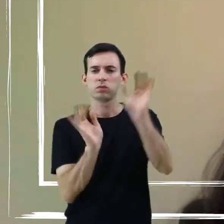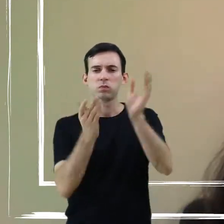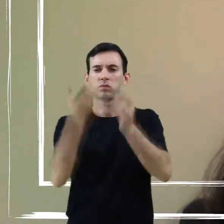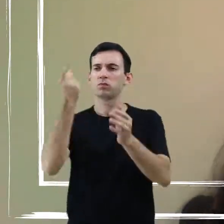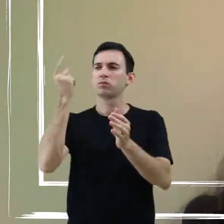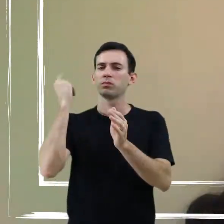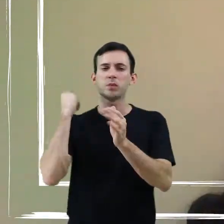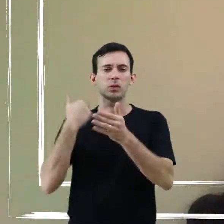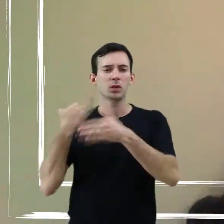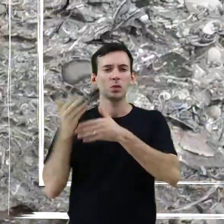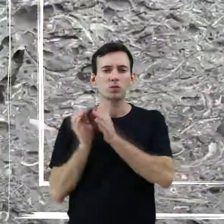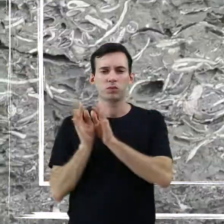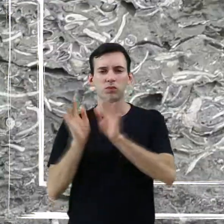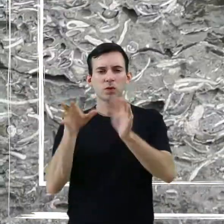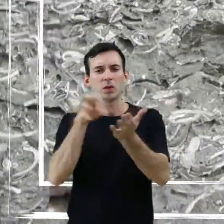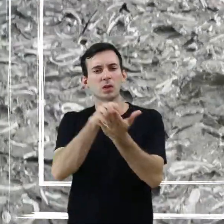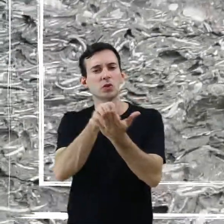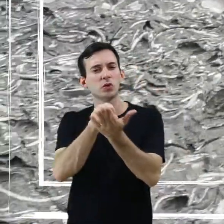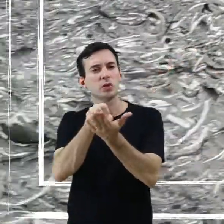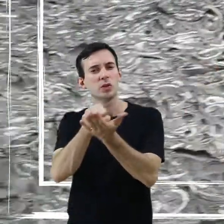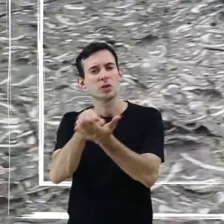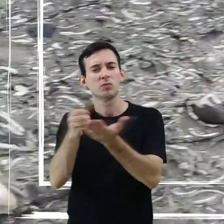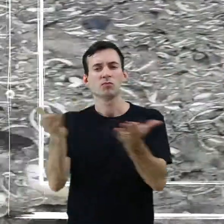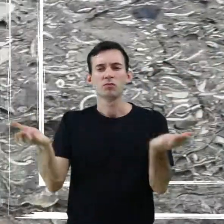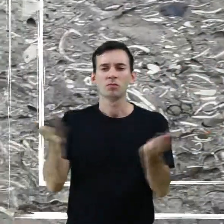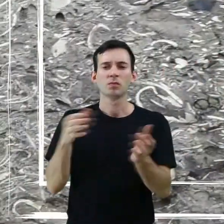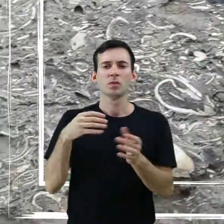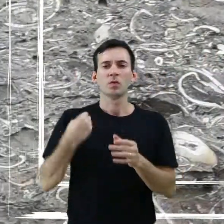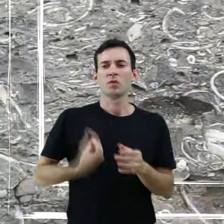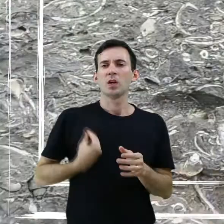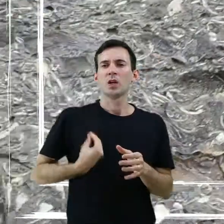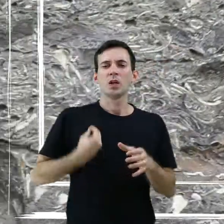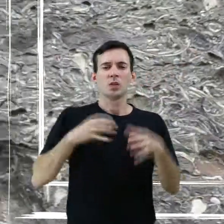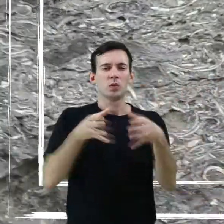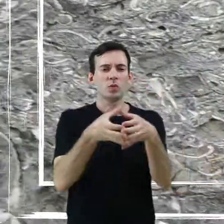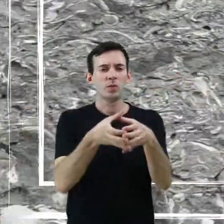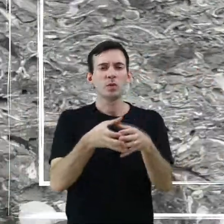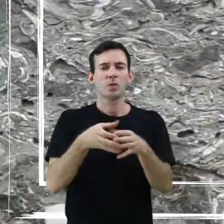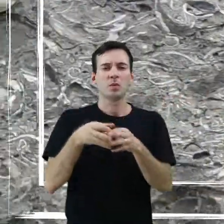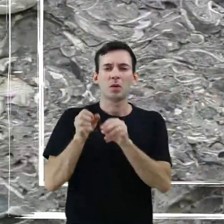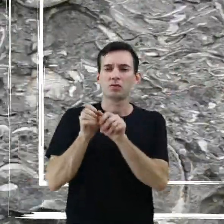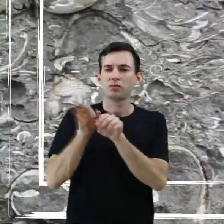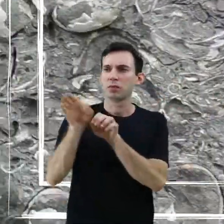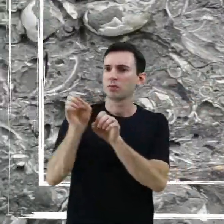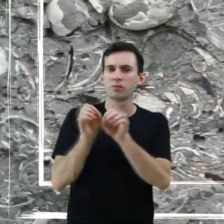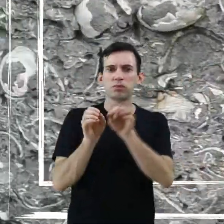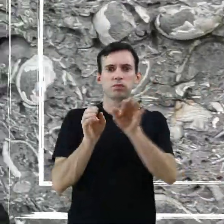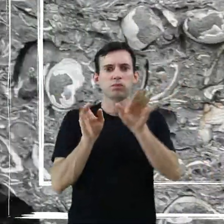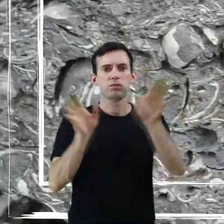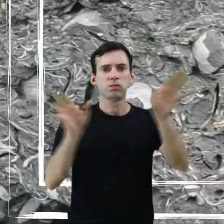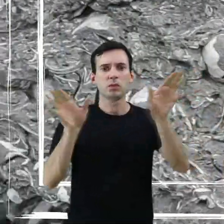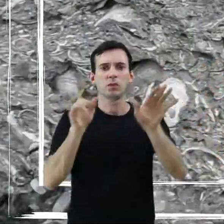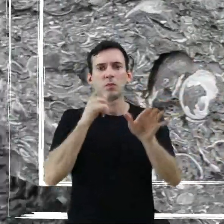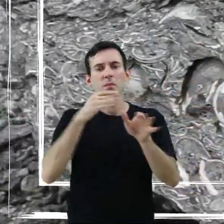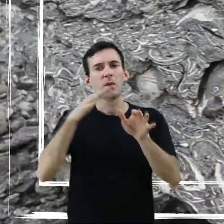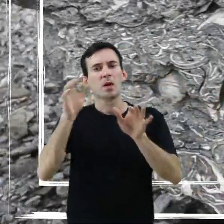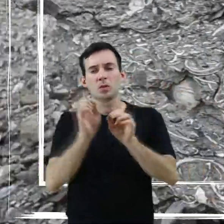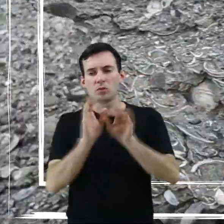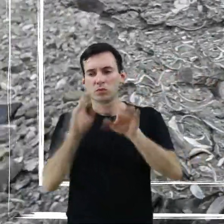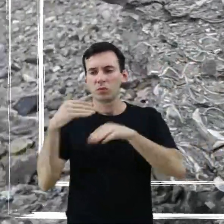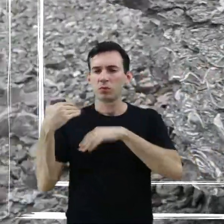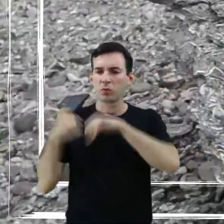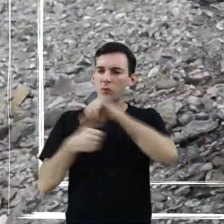o registro desses organismos, que podem se dispersar pelas correntes marinhas, varia ao longo do tempo. Um